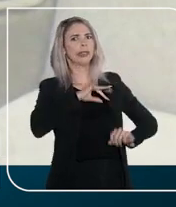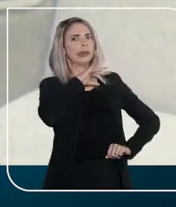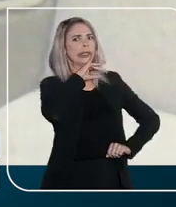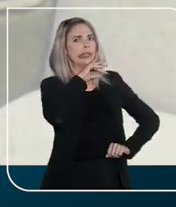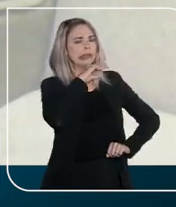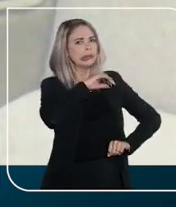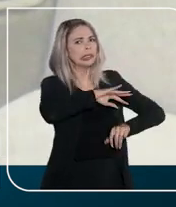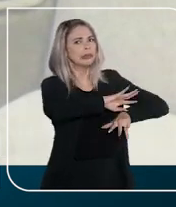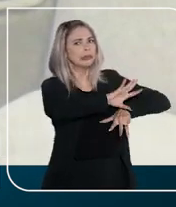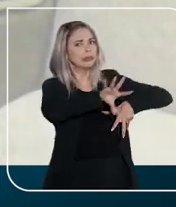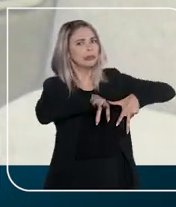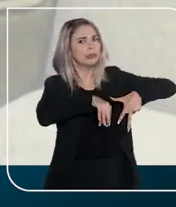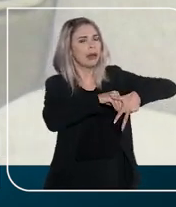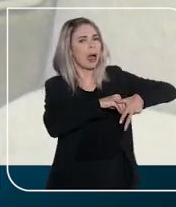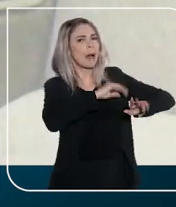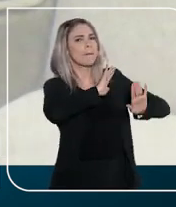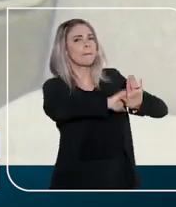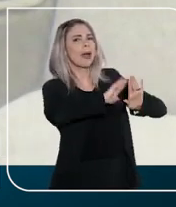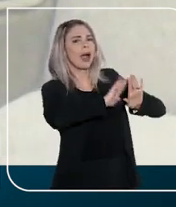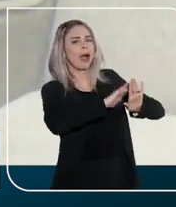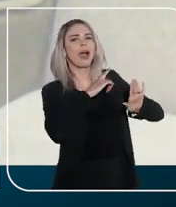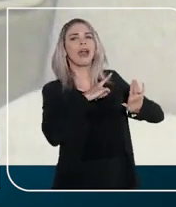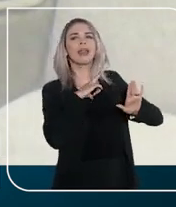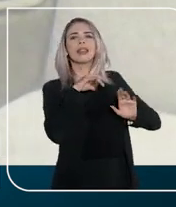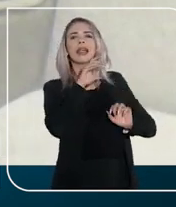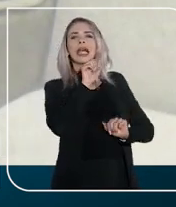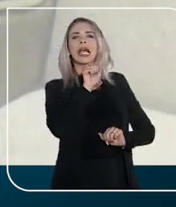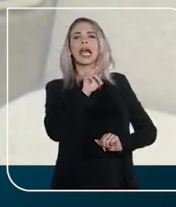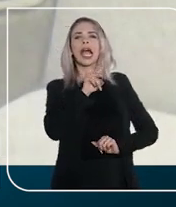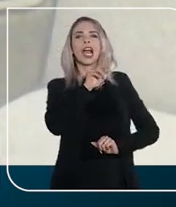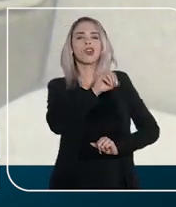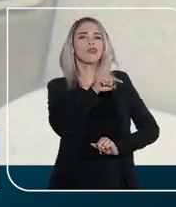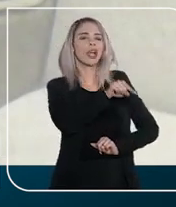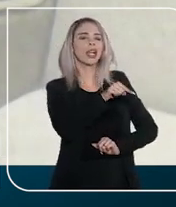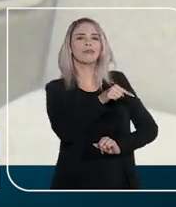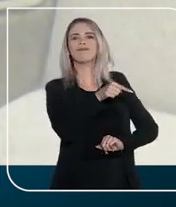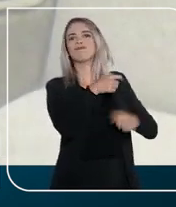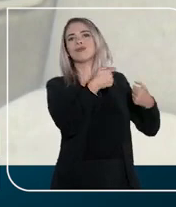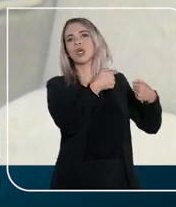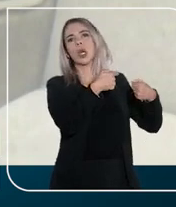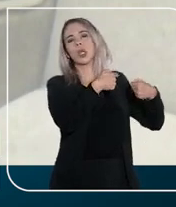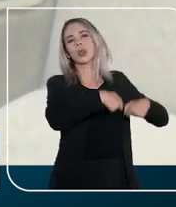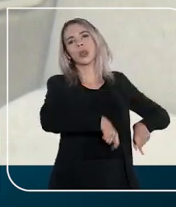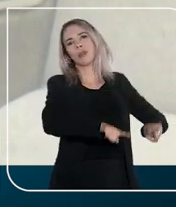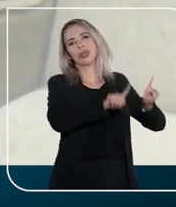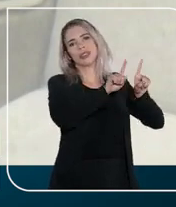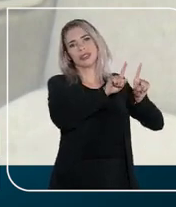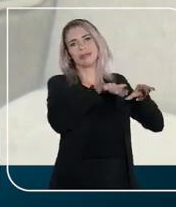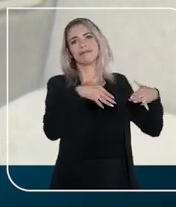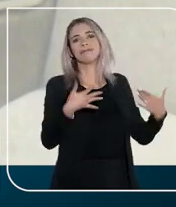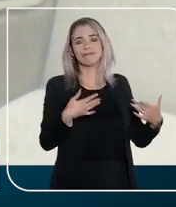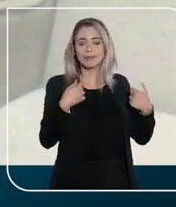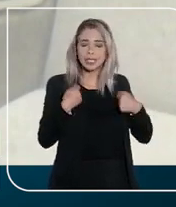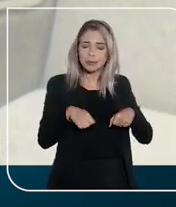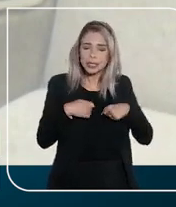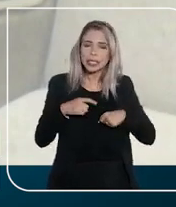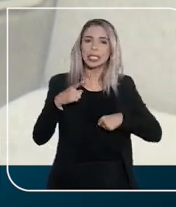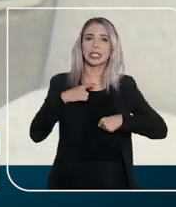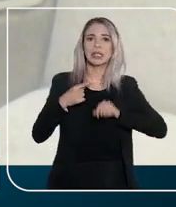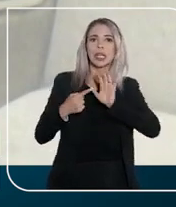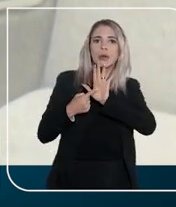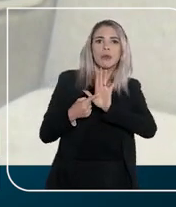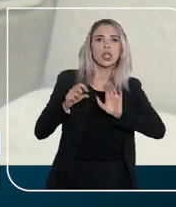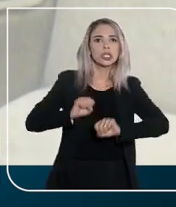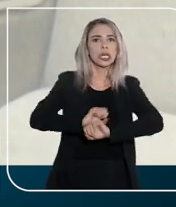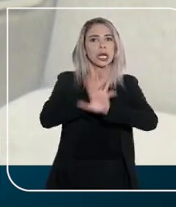intencionadas acabam ocupando cargos que não deveriam ocupar. Então, é importante que haja uma definição, seja por